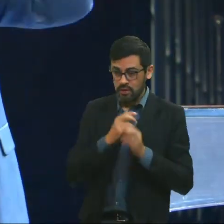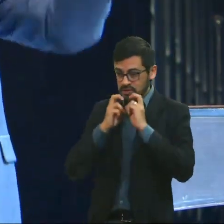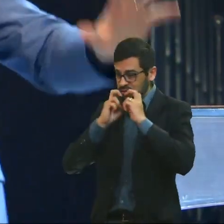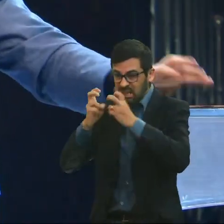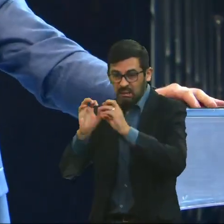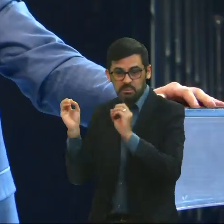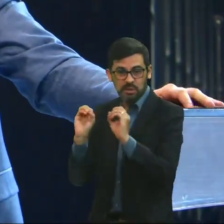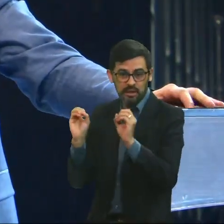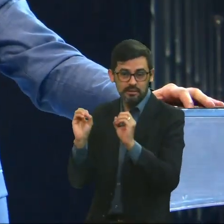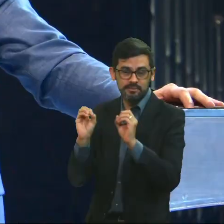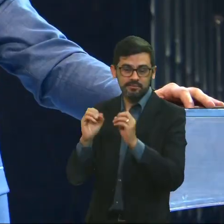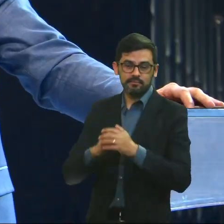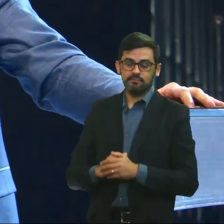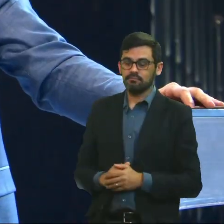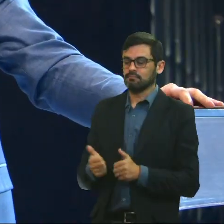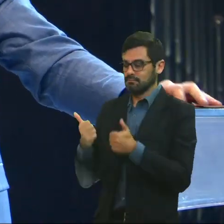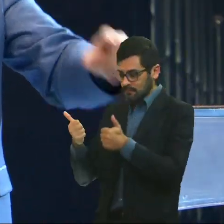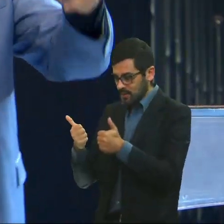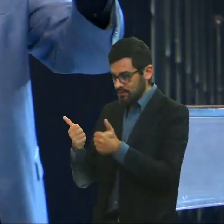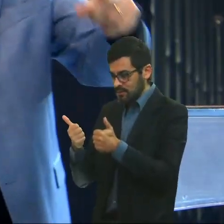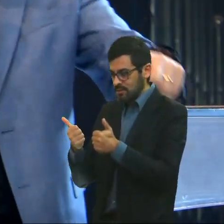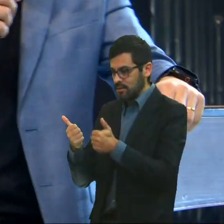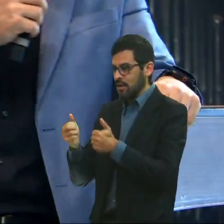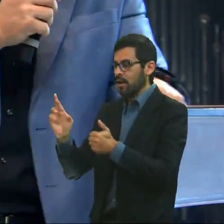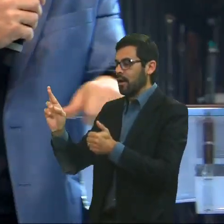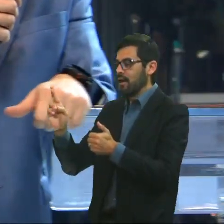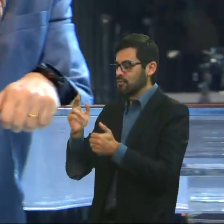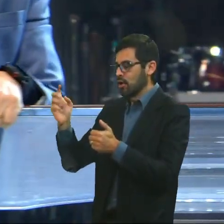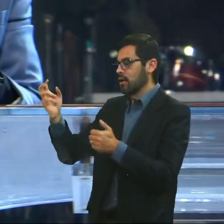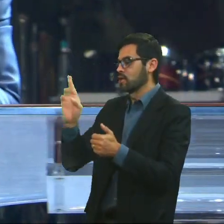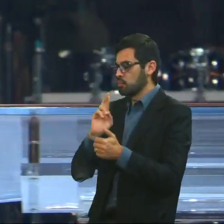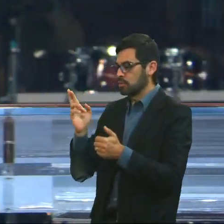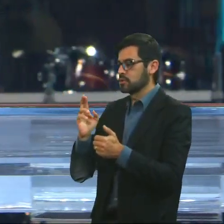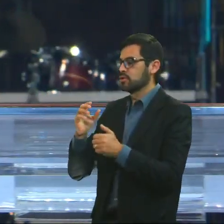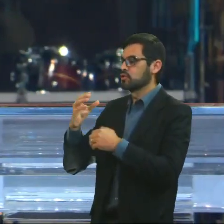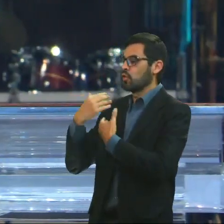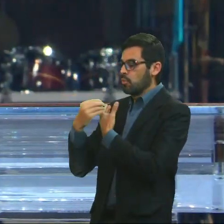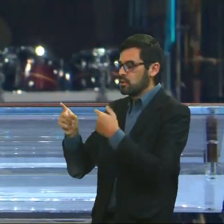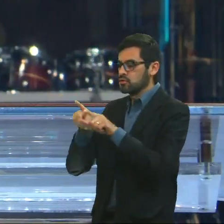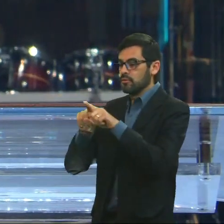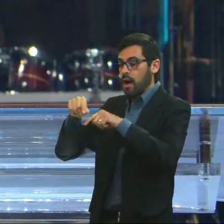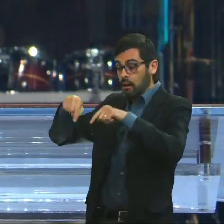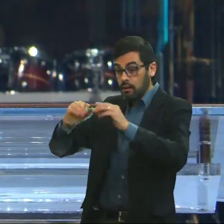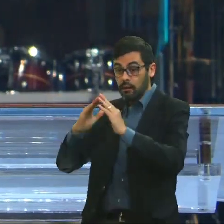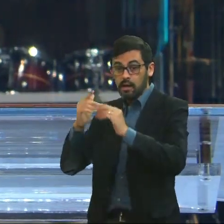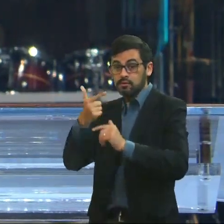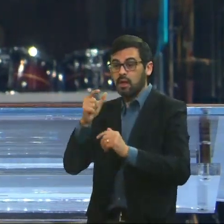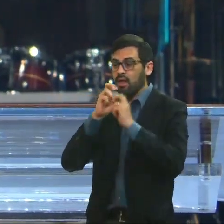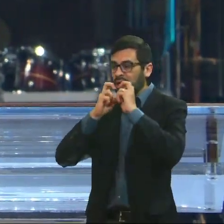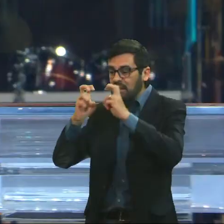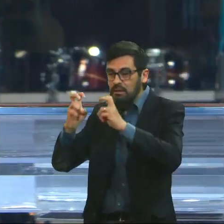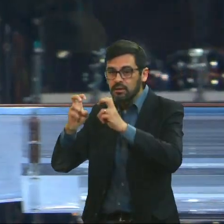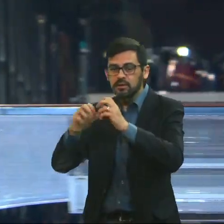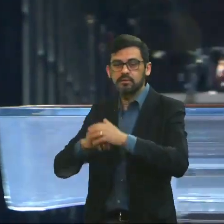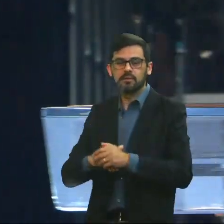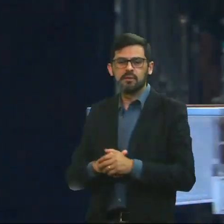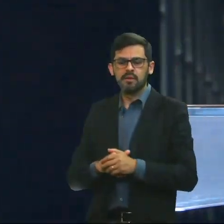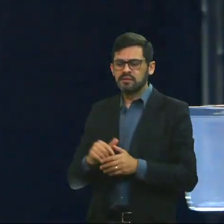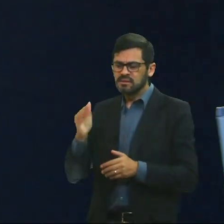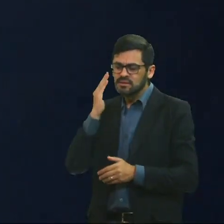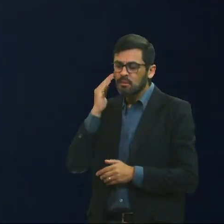com os outros. Tá bom? Pode repetir aí. Nessa casa, não tem gritaria. Aí eu falei: sabe por